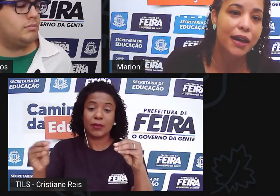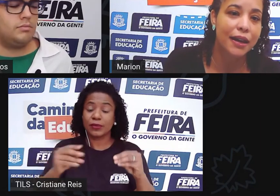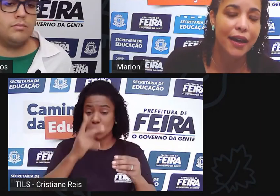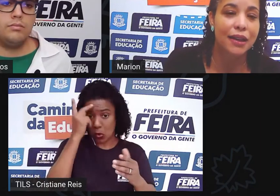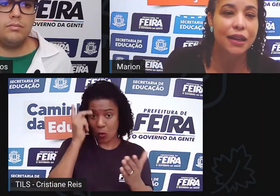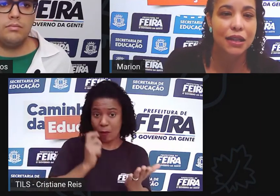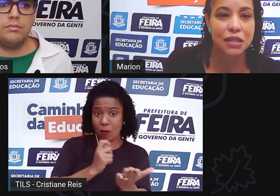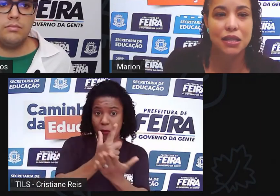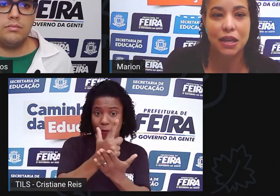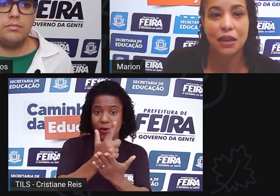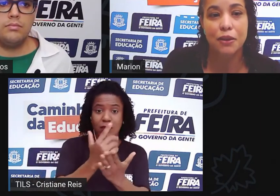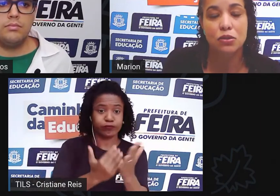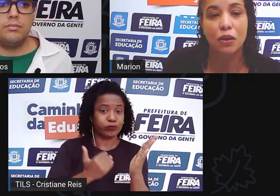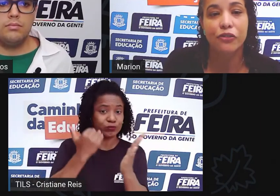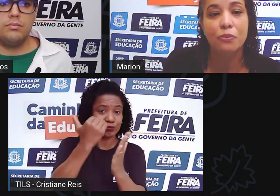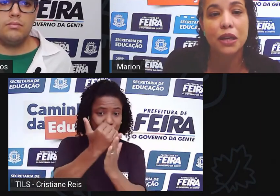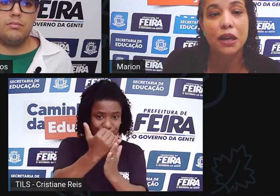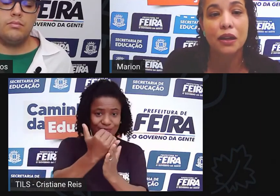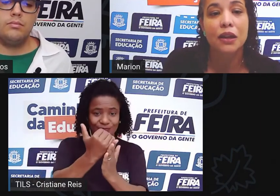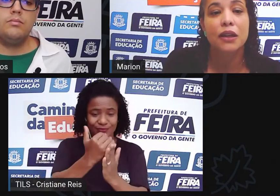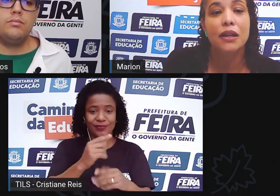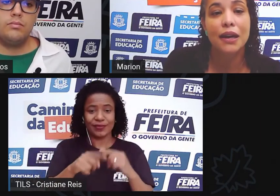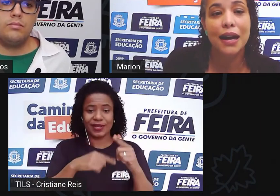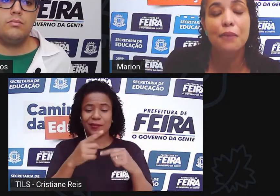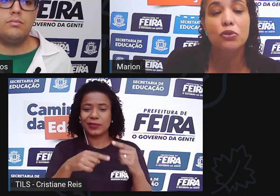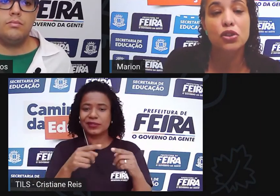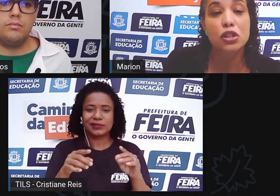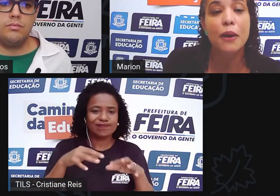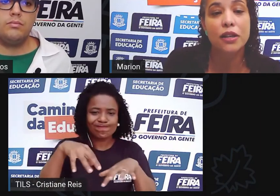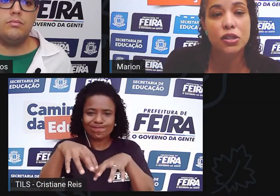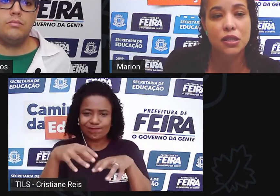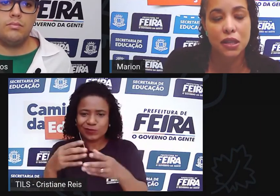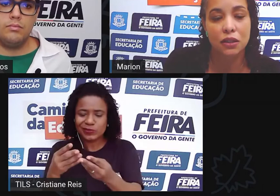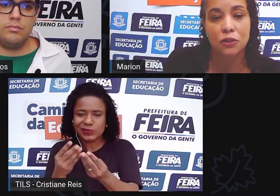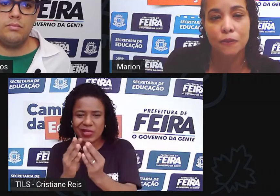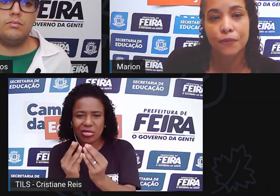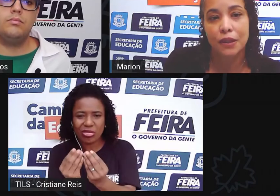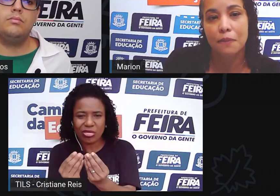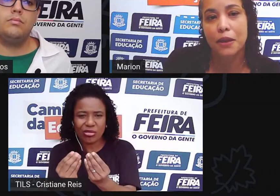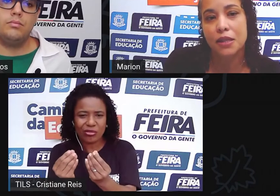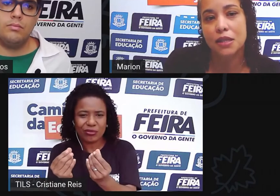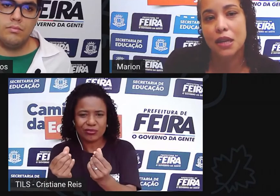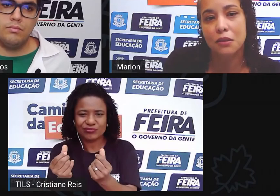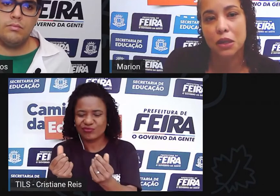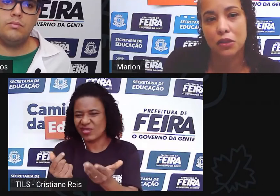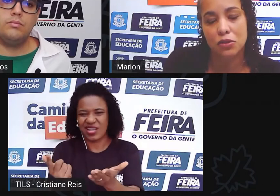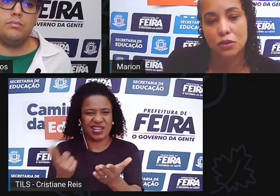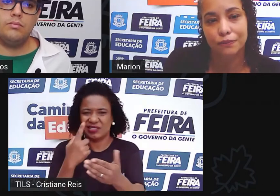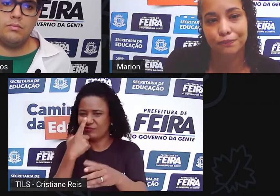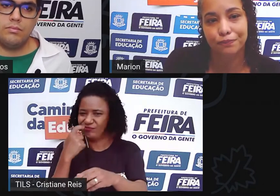que aquela que é necessária para sua família, e acabam desperdiçando